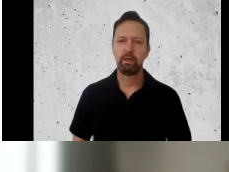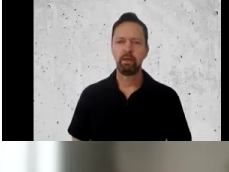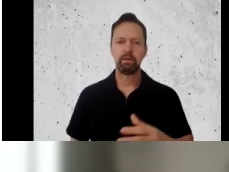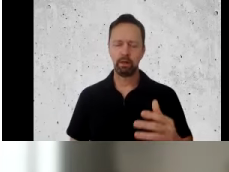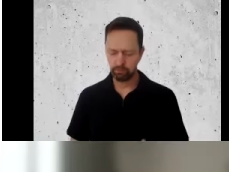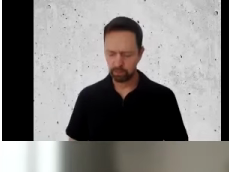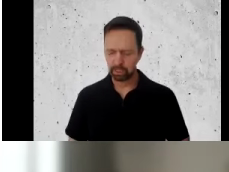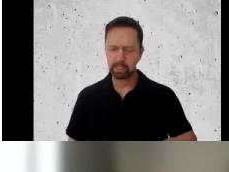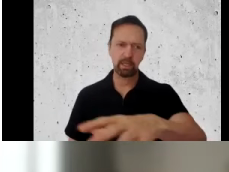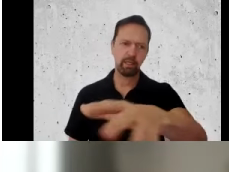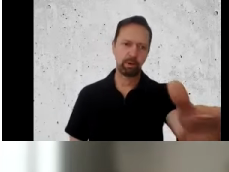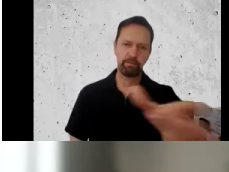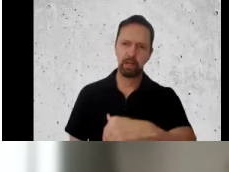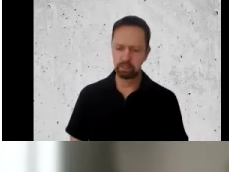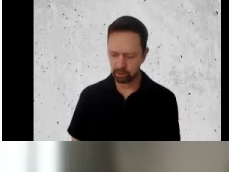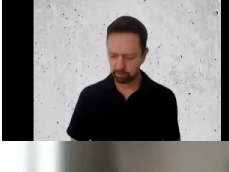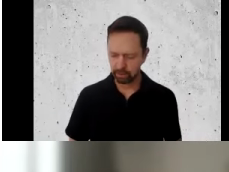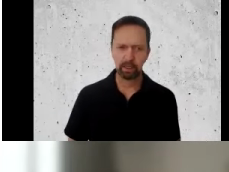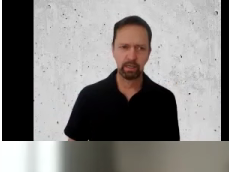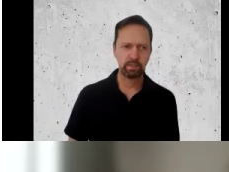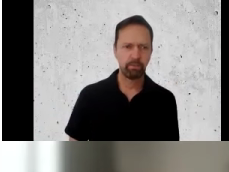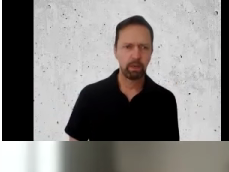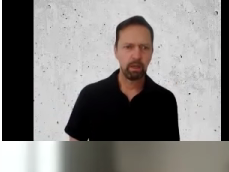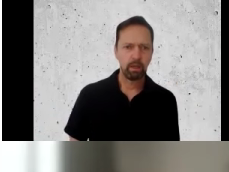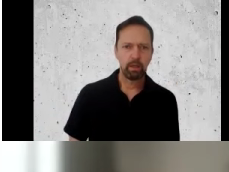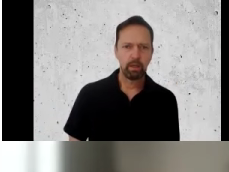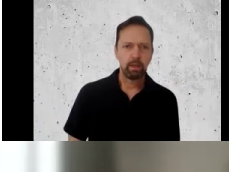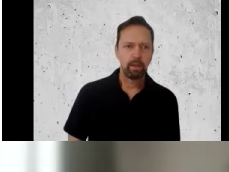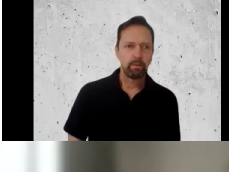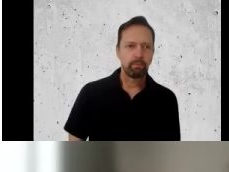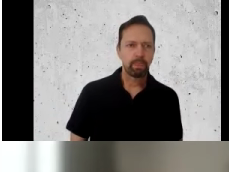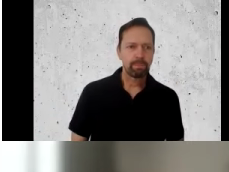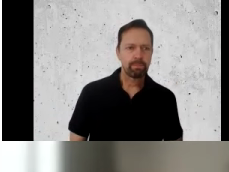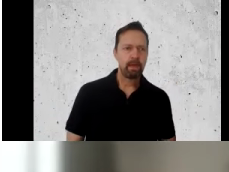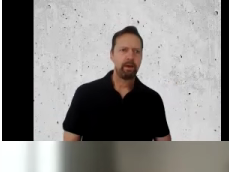bom. Então, aqui estendeu para frente, estendeu para trás.